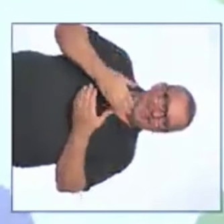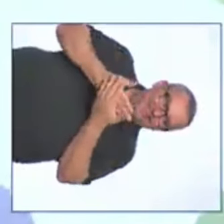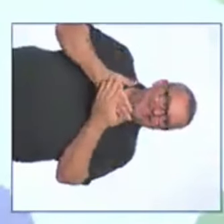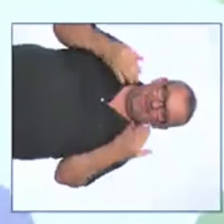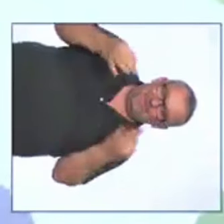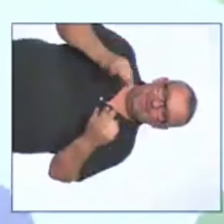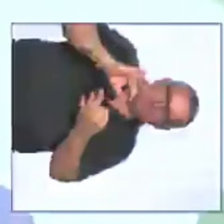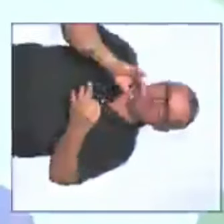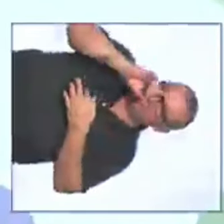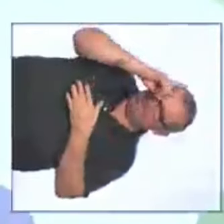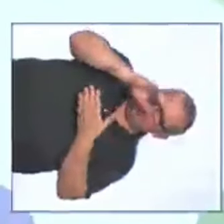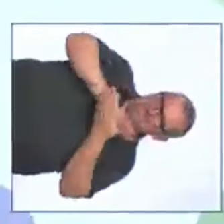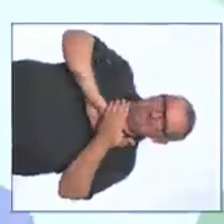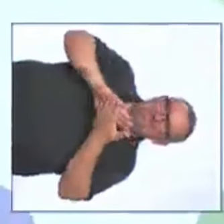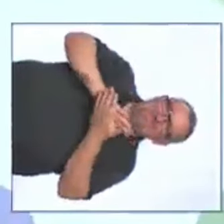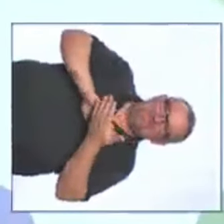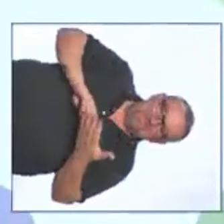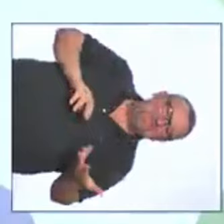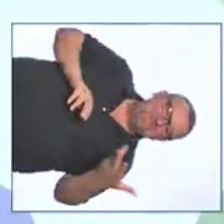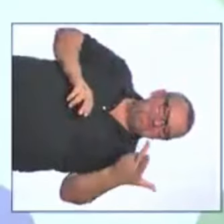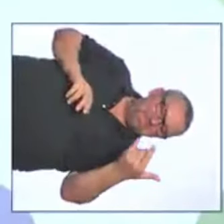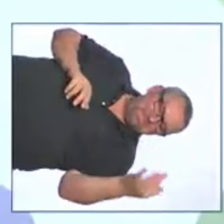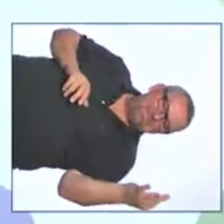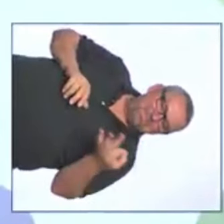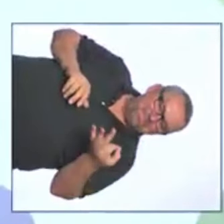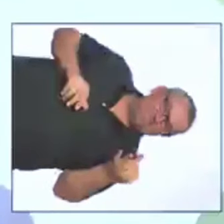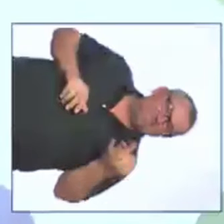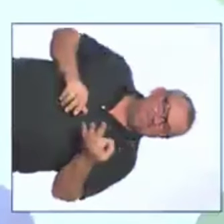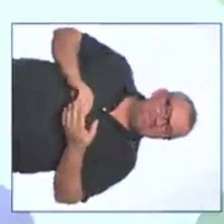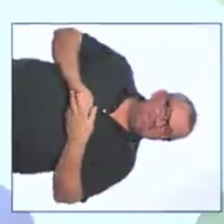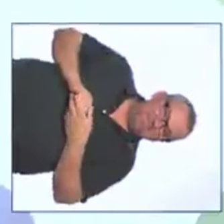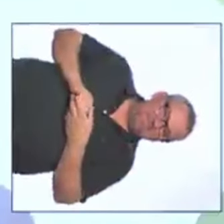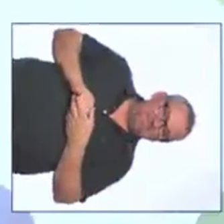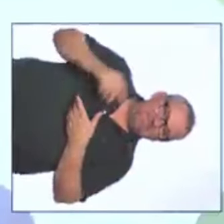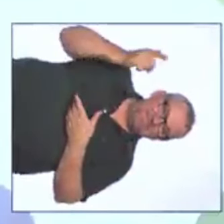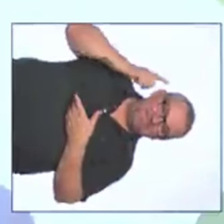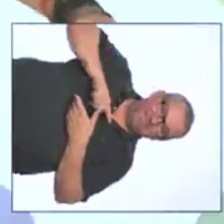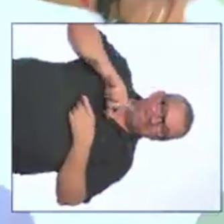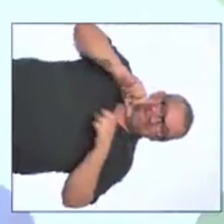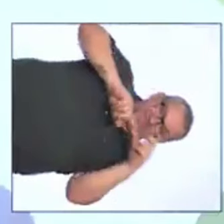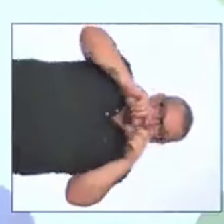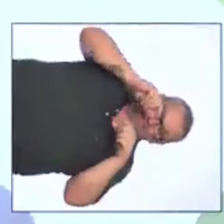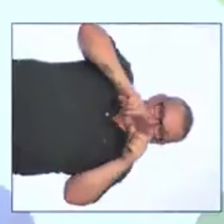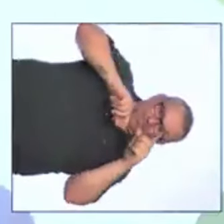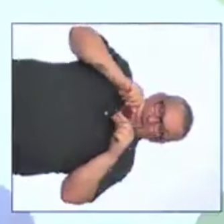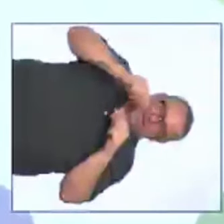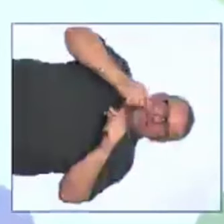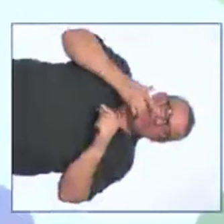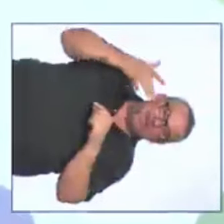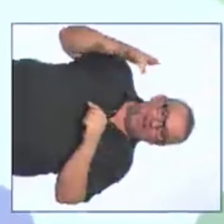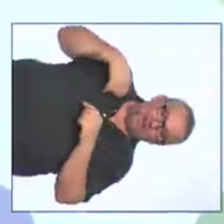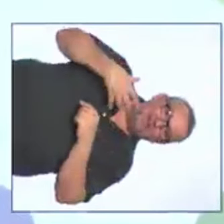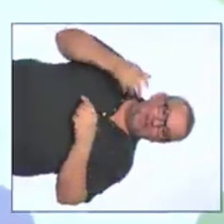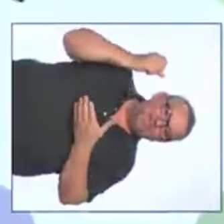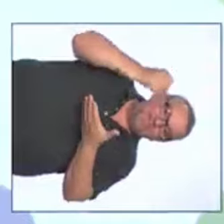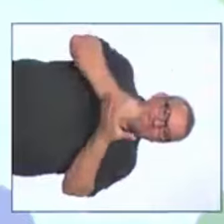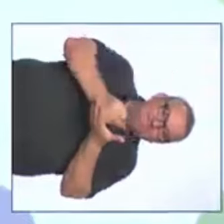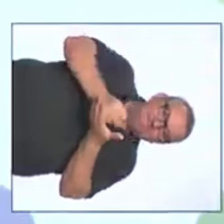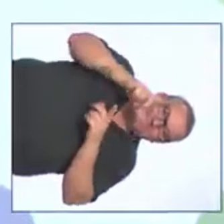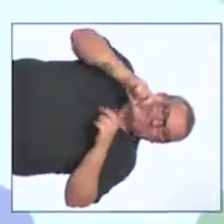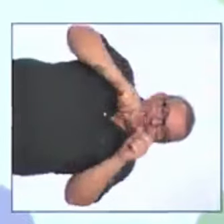perfeita que ninguém tem nem dúvidas nem dúvidas olha que explicação maravilhosa entendeu mereço uma estrelinha dourada tá eu quero uma estrelinha dourada no final